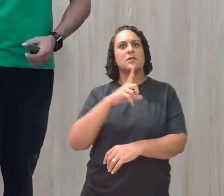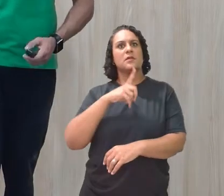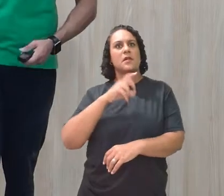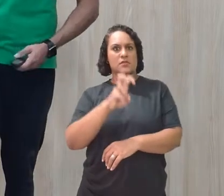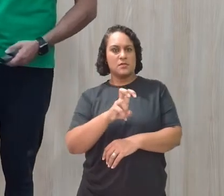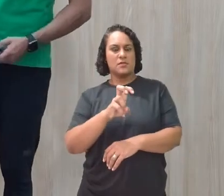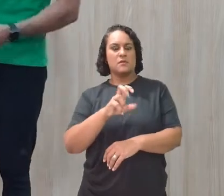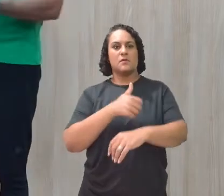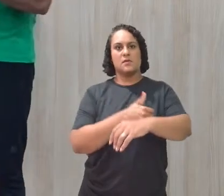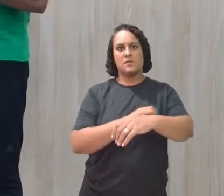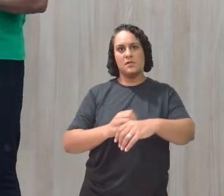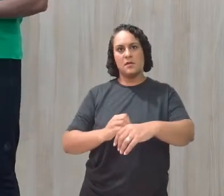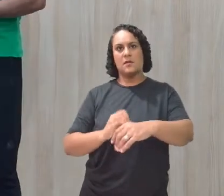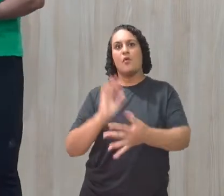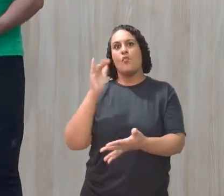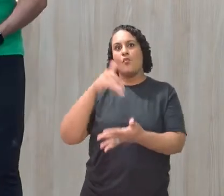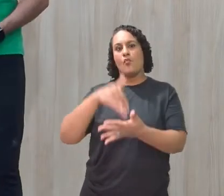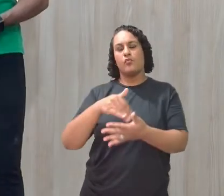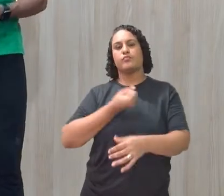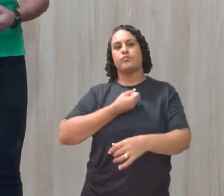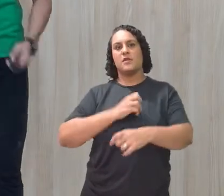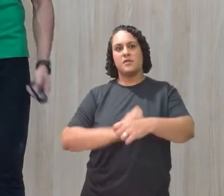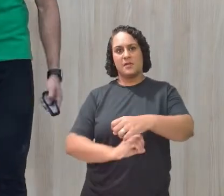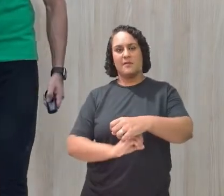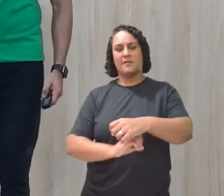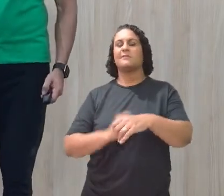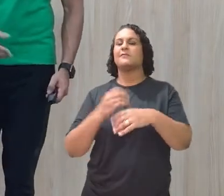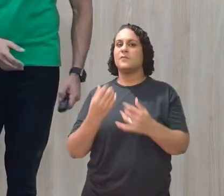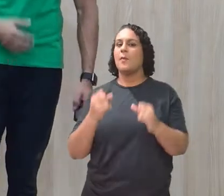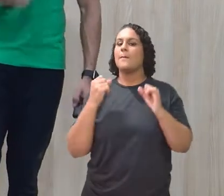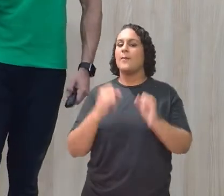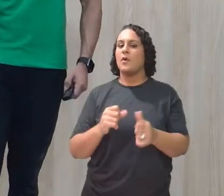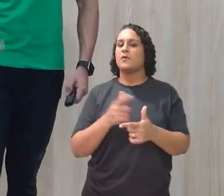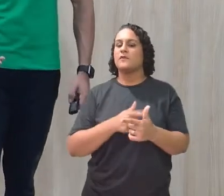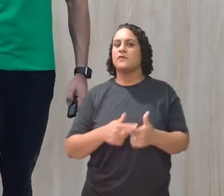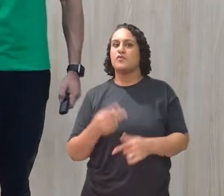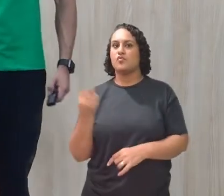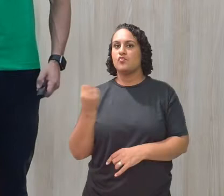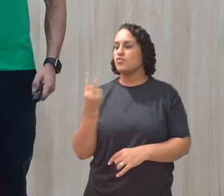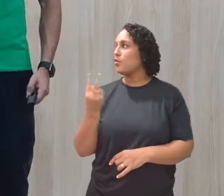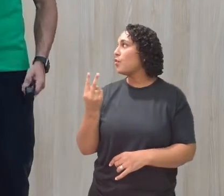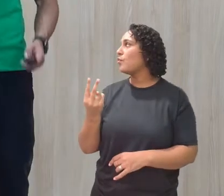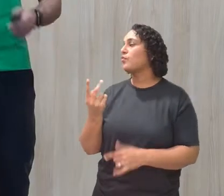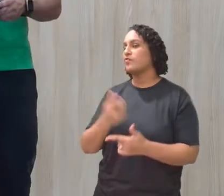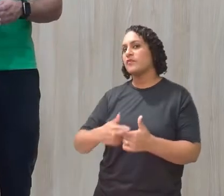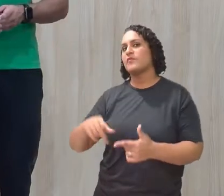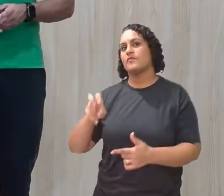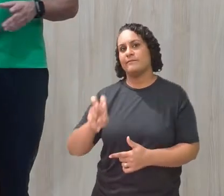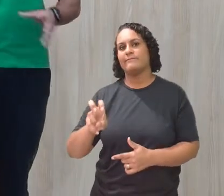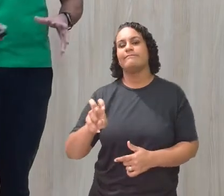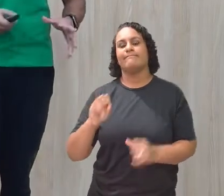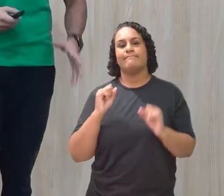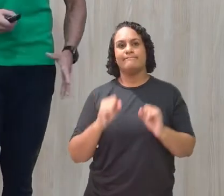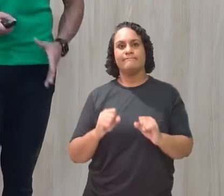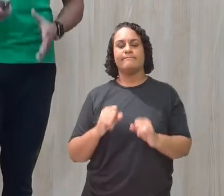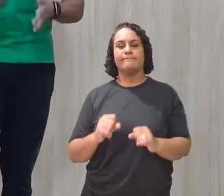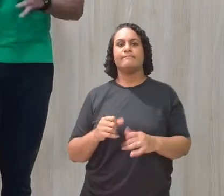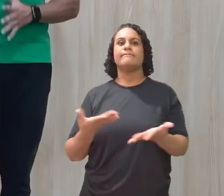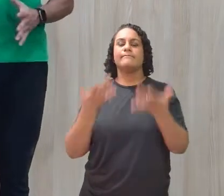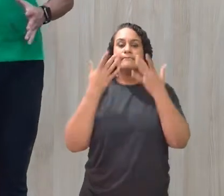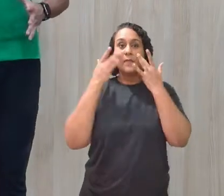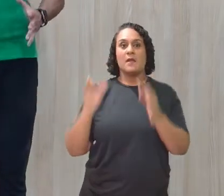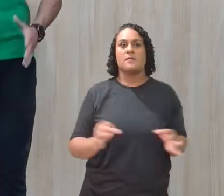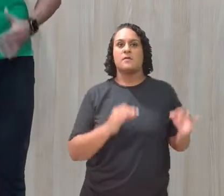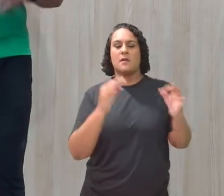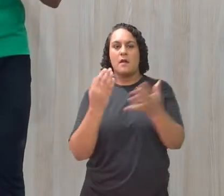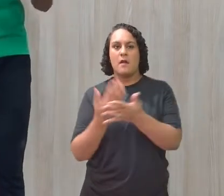100 termina em 0. Então dá para a gente dividir aí os dois números por 5, certo? Então assiste às aulas lá de critério